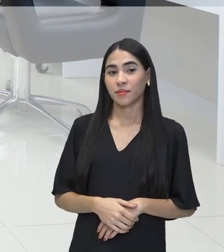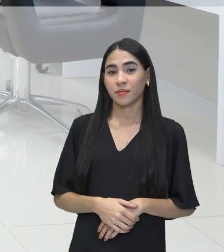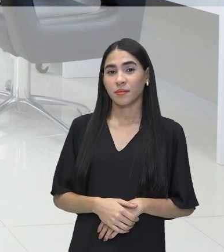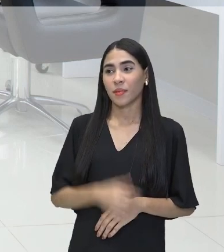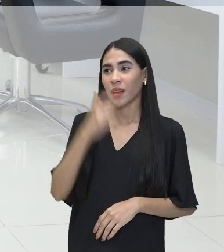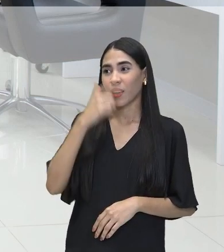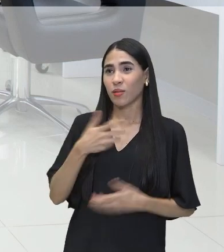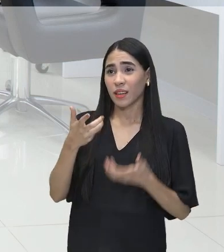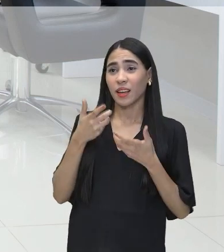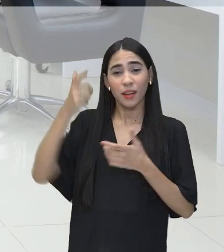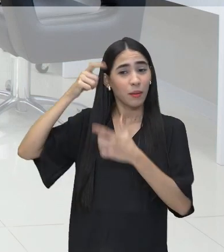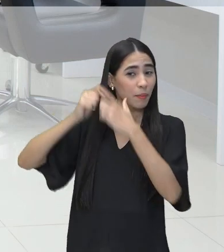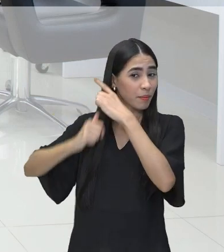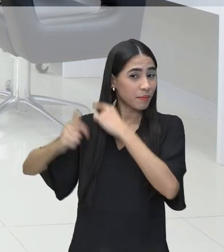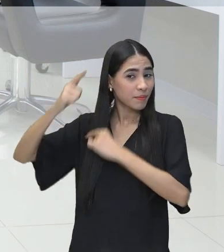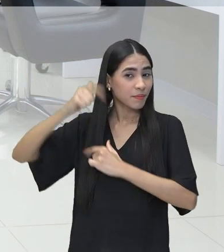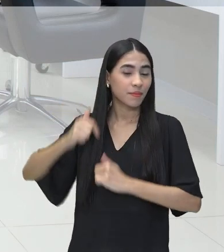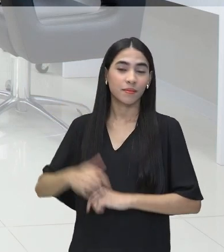Estou querendo alisar meu cabelo.